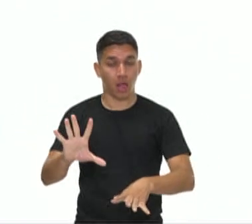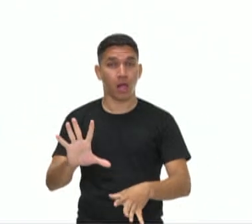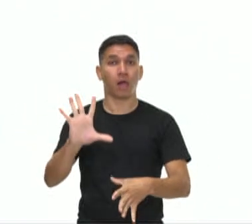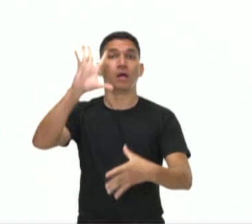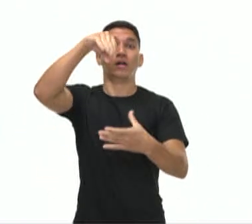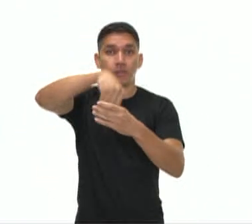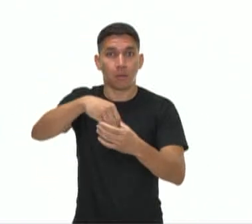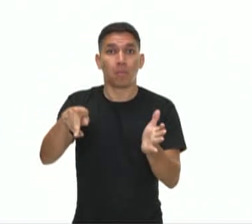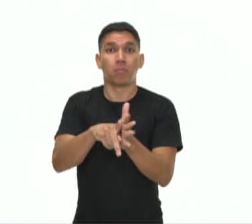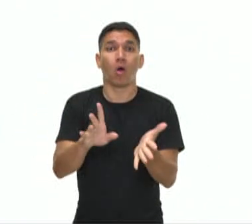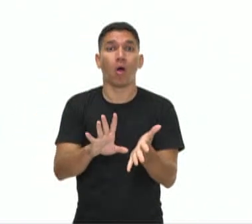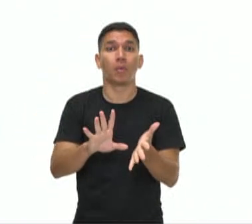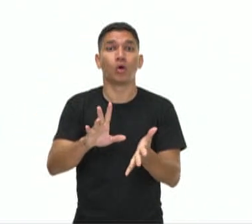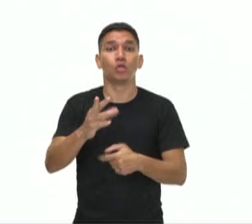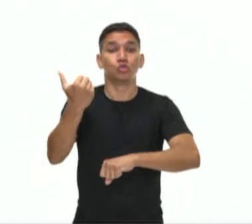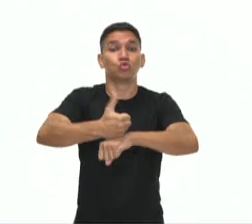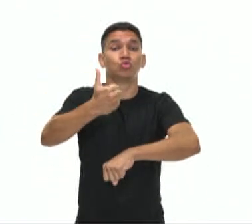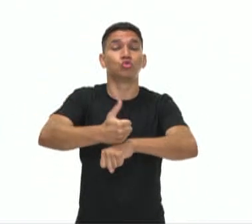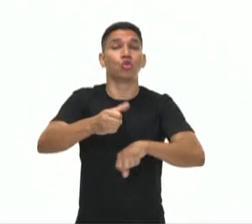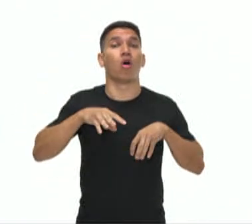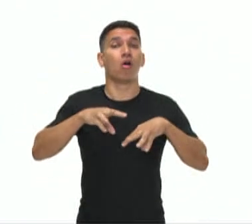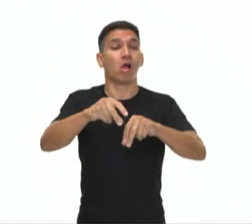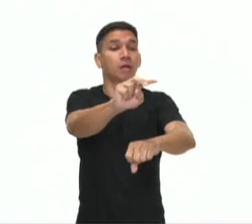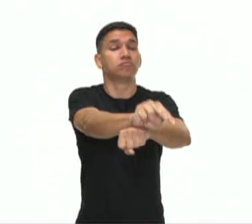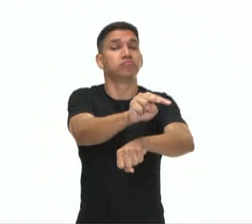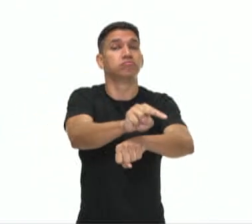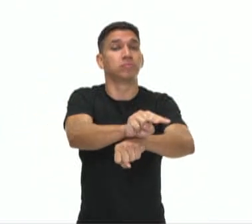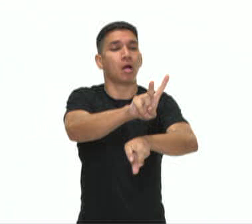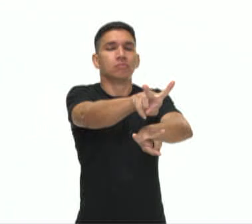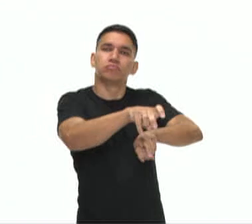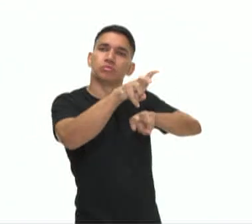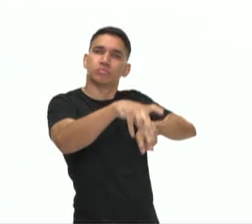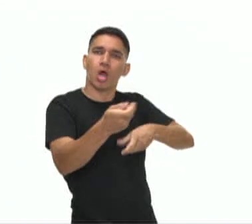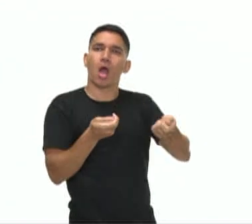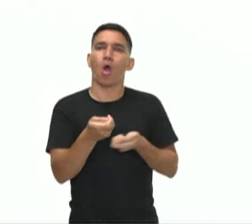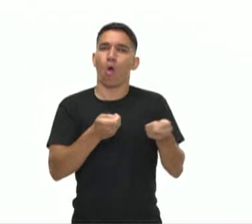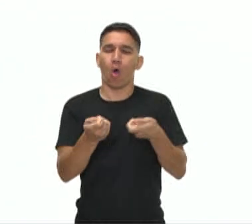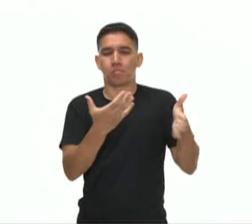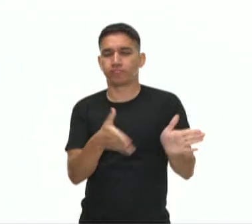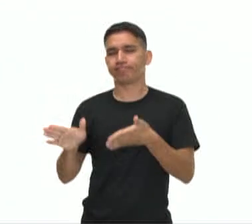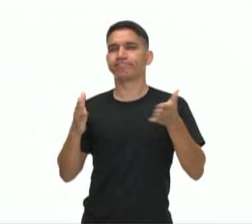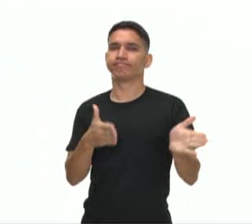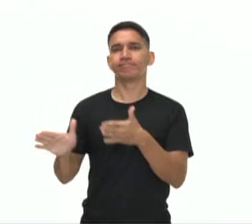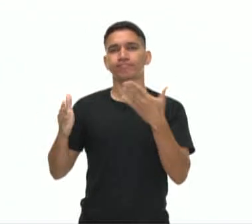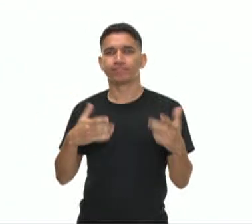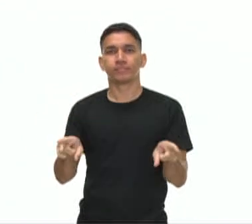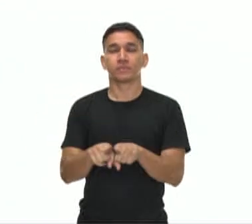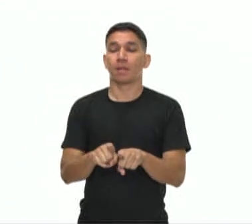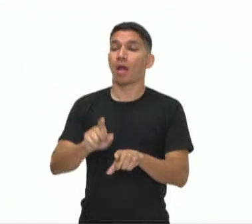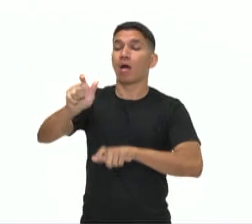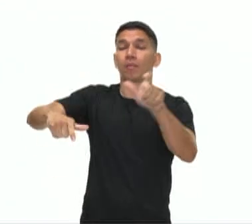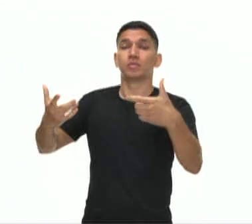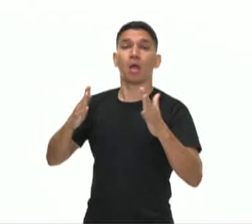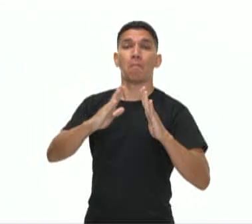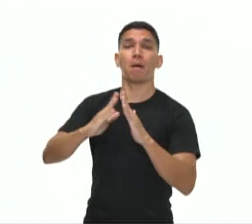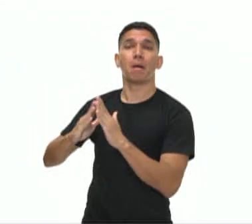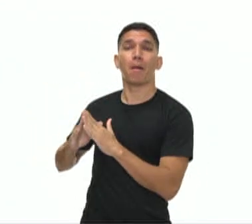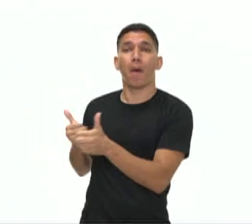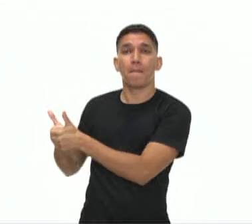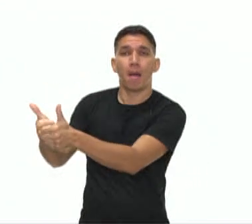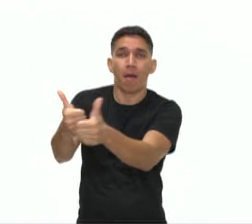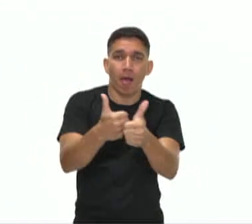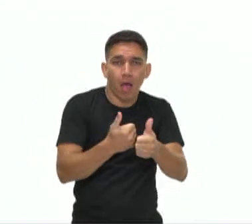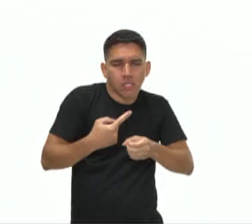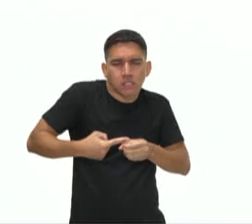pelo proprietário rural, que controlava os meios de produção e os moradores da zona rural e das